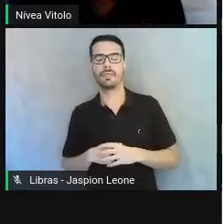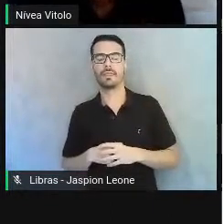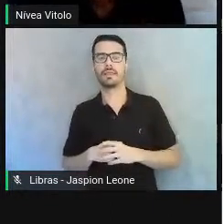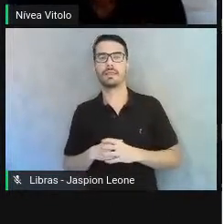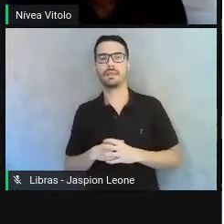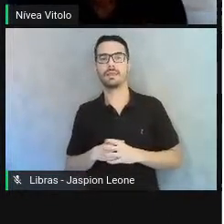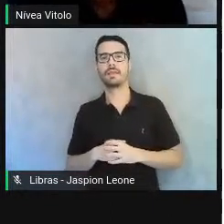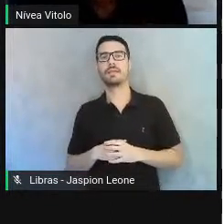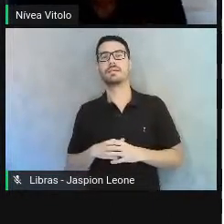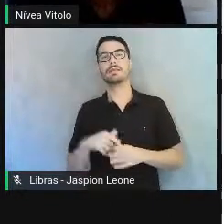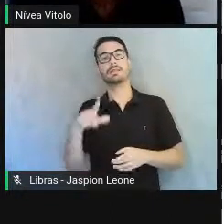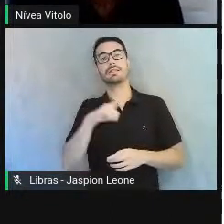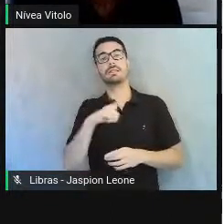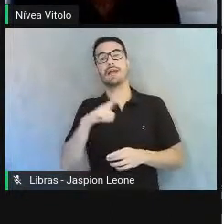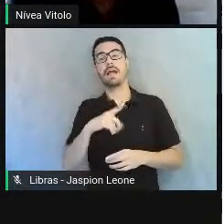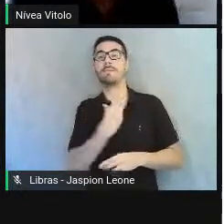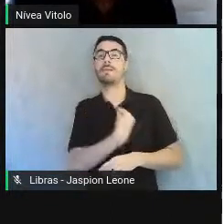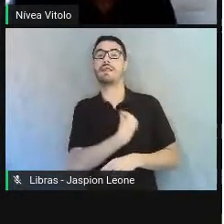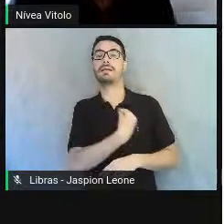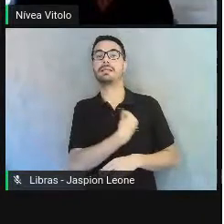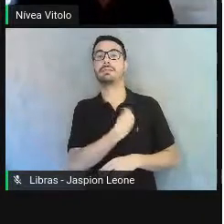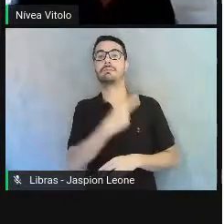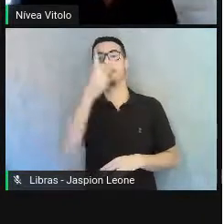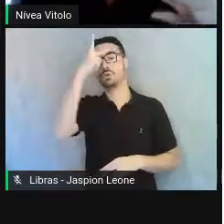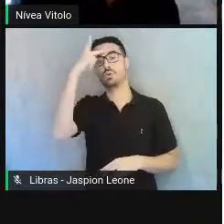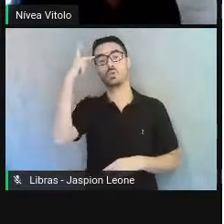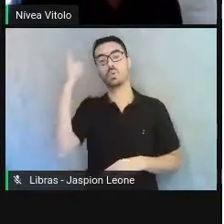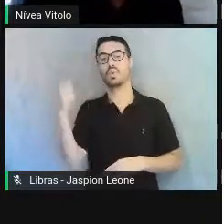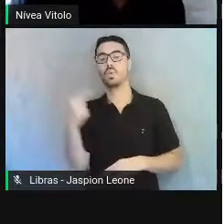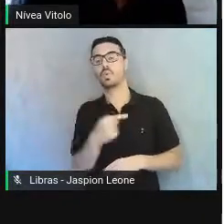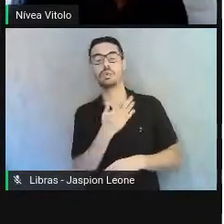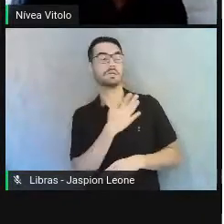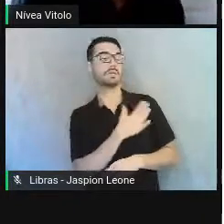uma presença de opositores ali, né, para